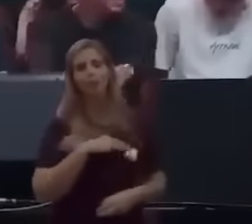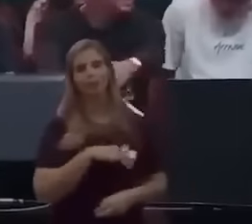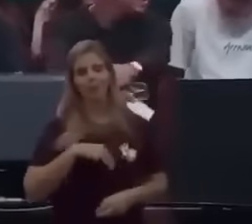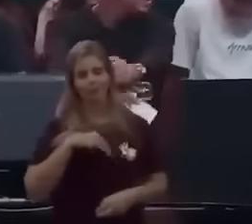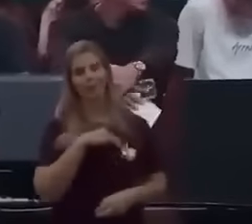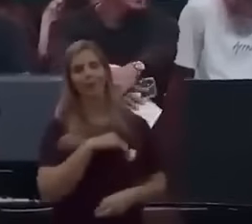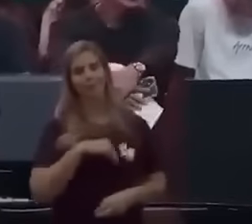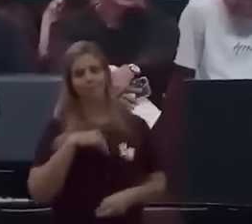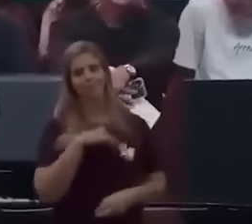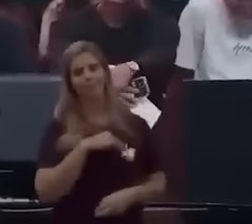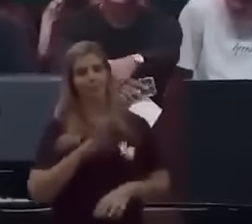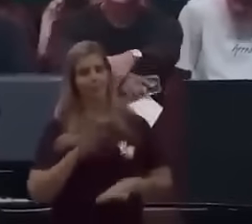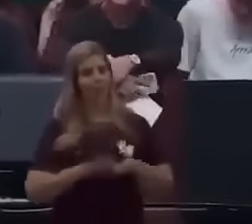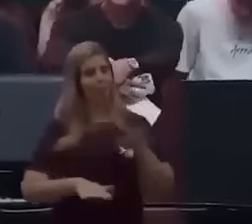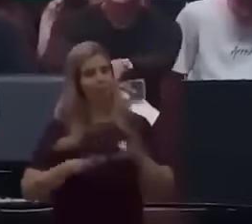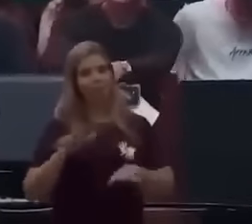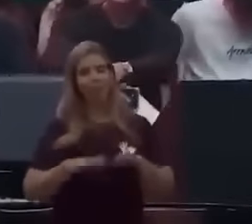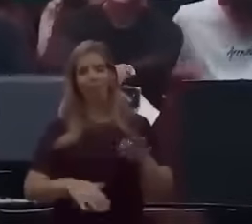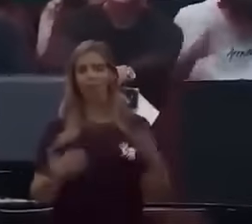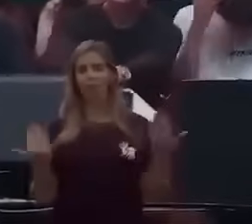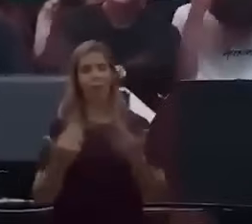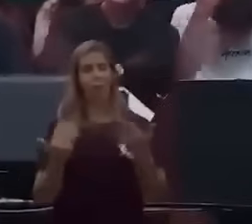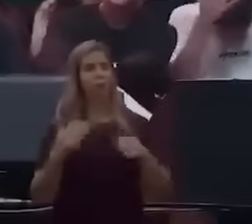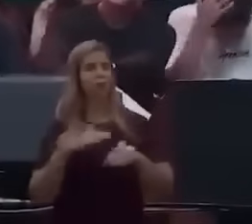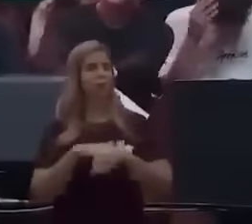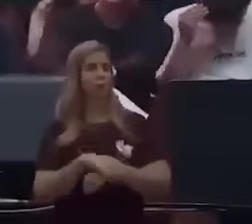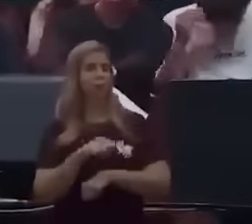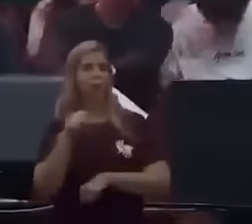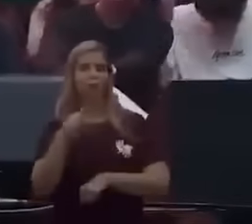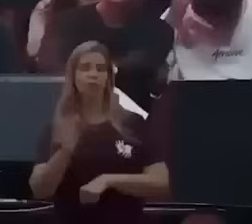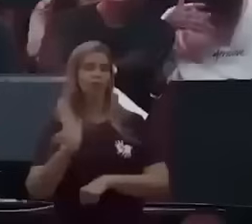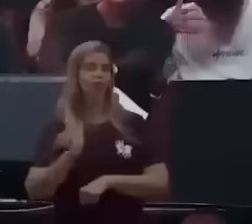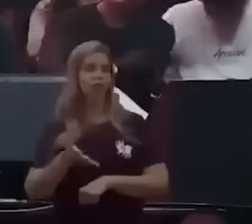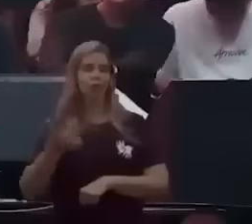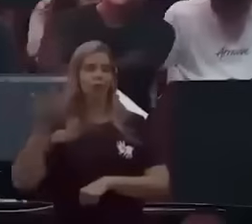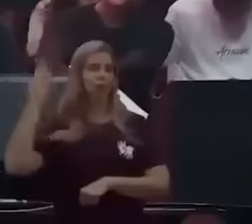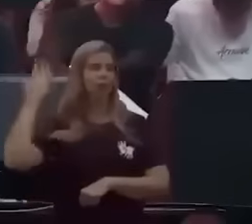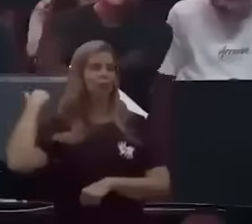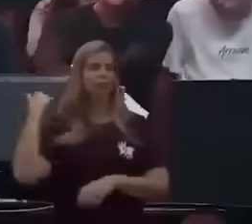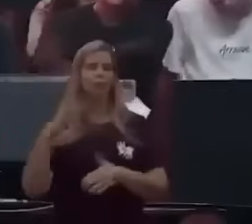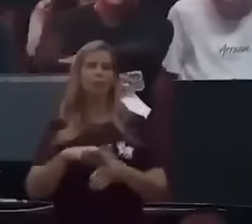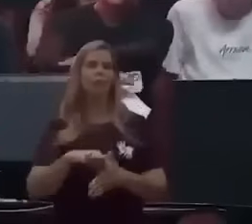Talvez nesta noite haja alguém aqui que já foi gente linha de frente, de vanguarda,